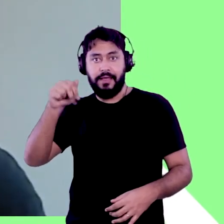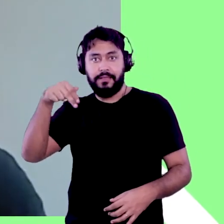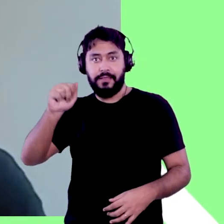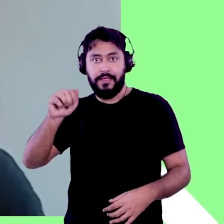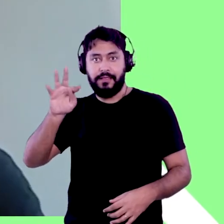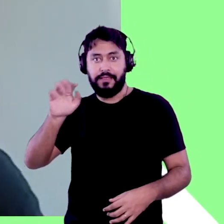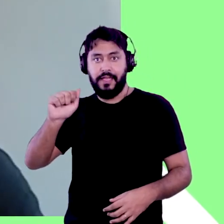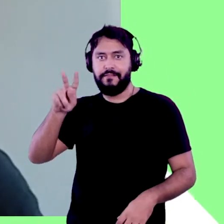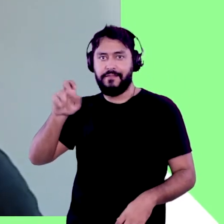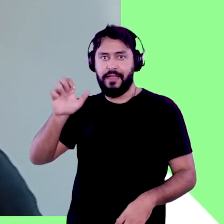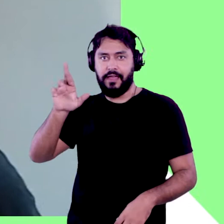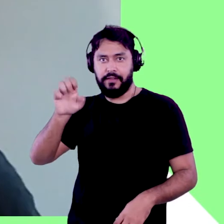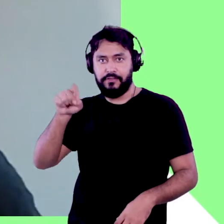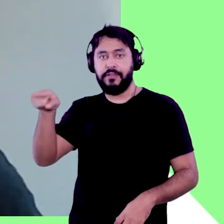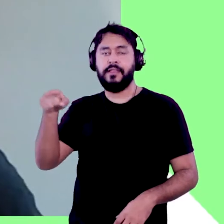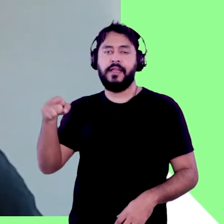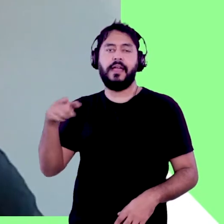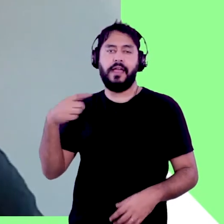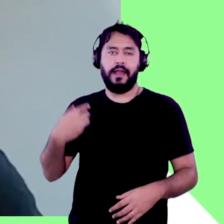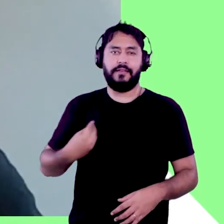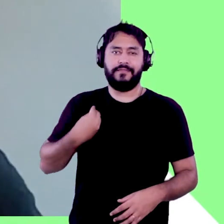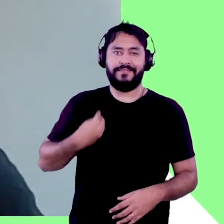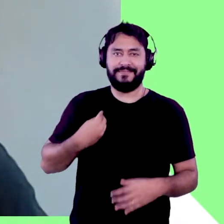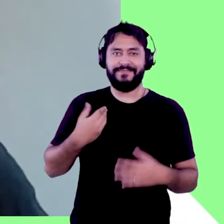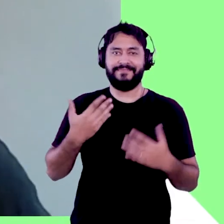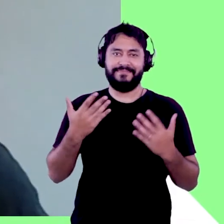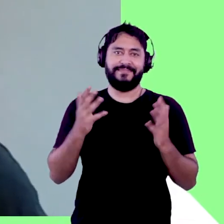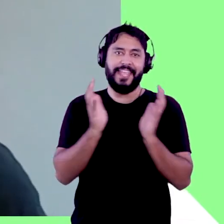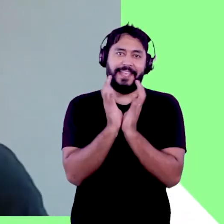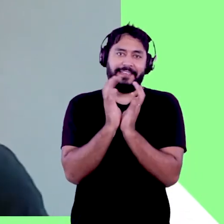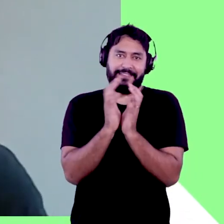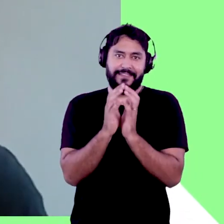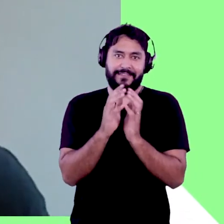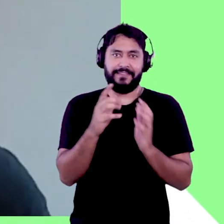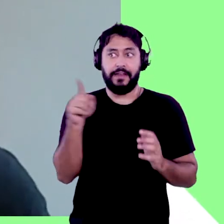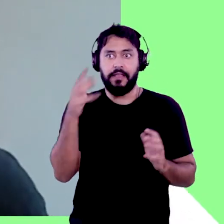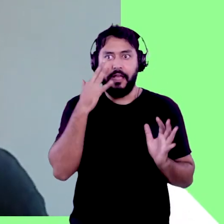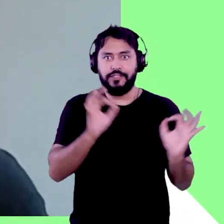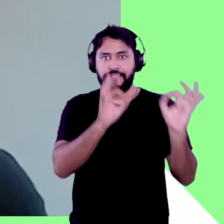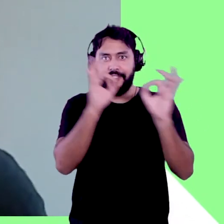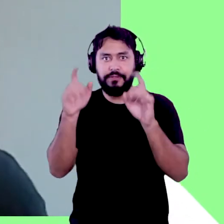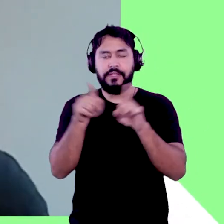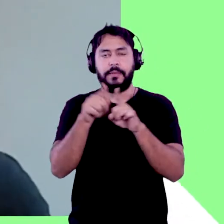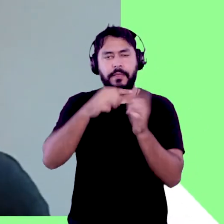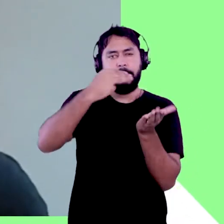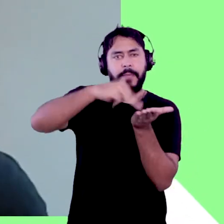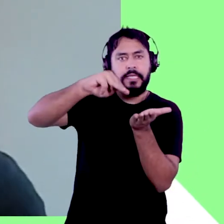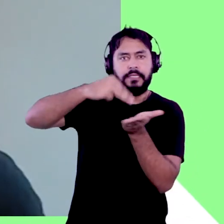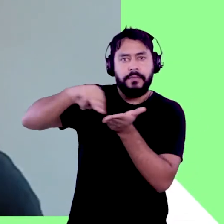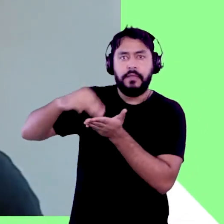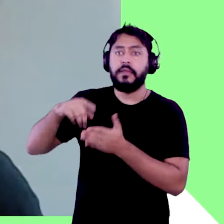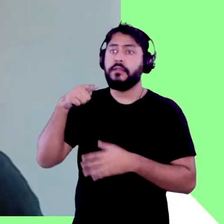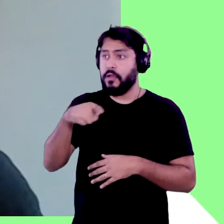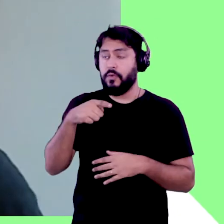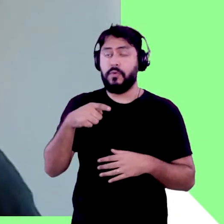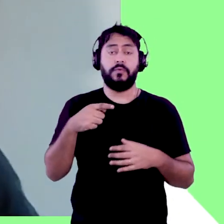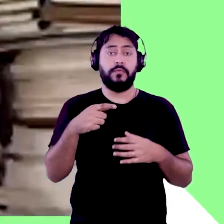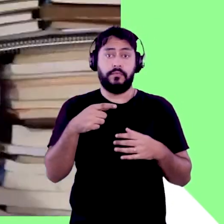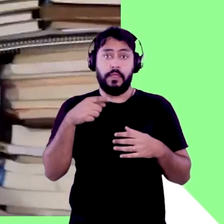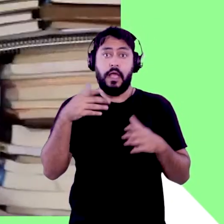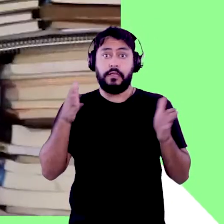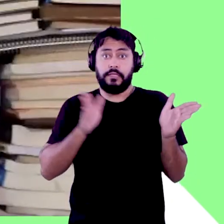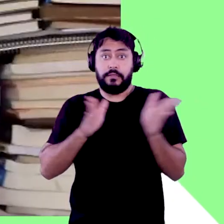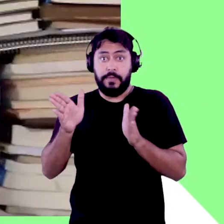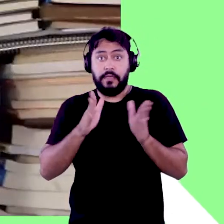Ela está assistindo a gente aqui, mandou também algumas mensagens, né? Falando que a acessibilidade é parte do processo criativo. Então,